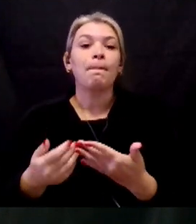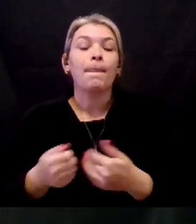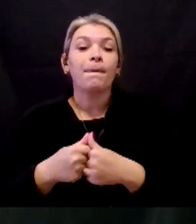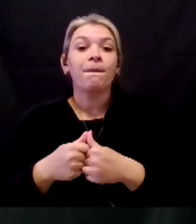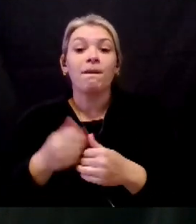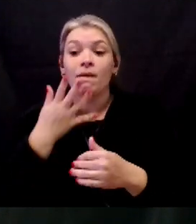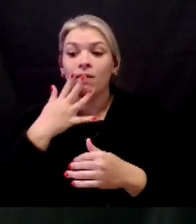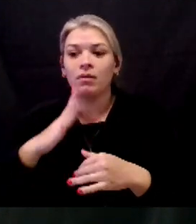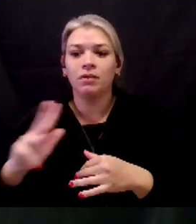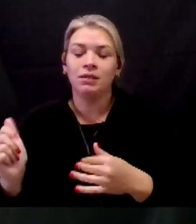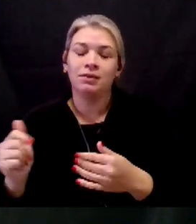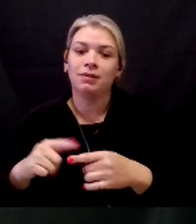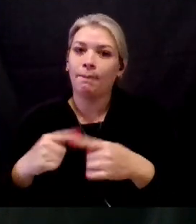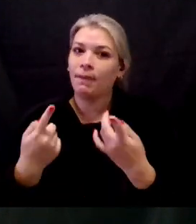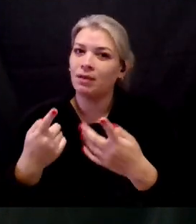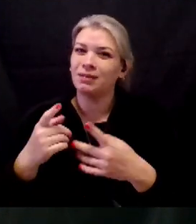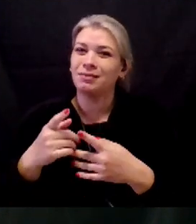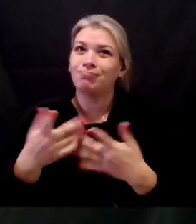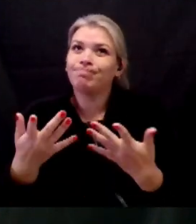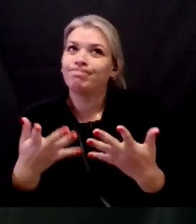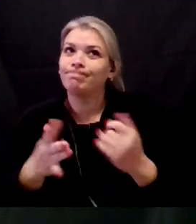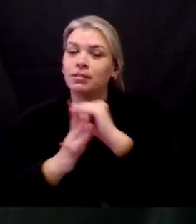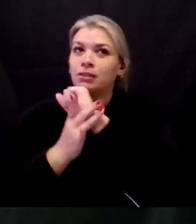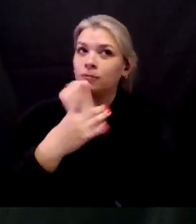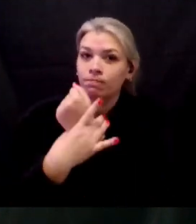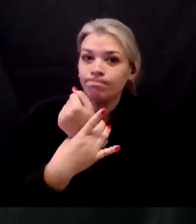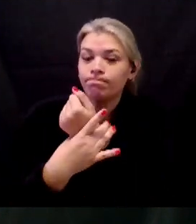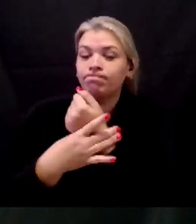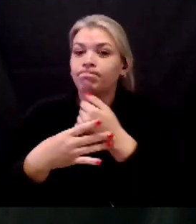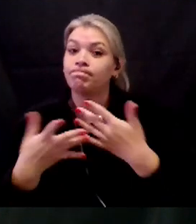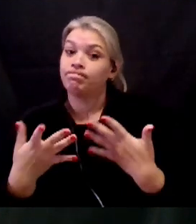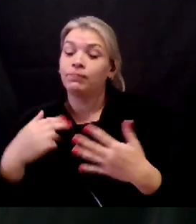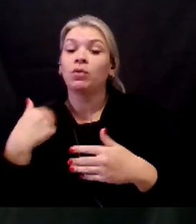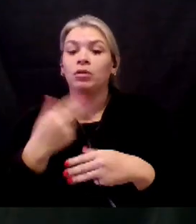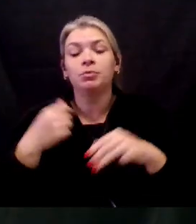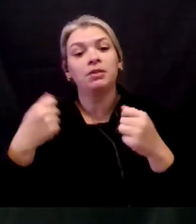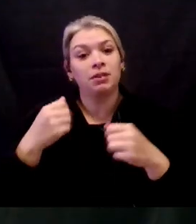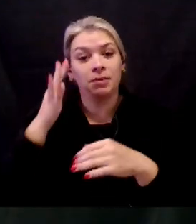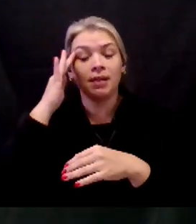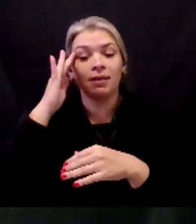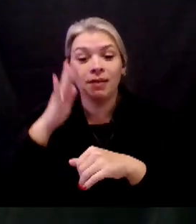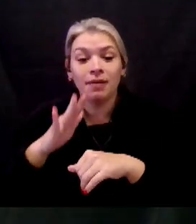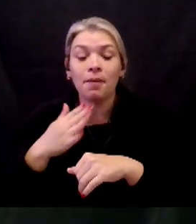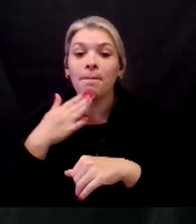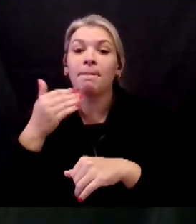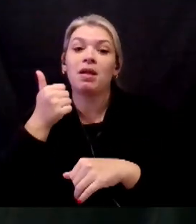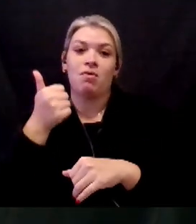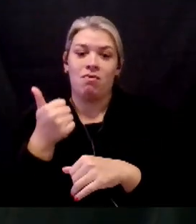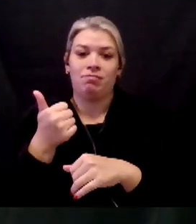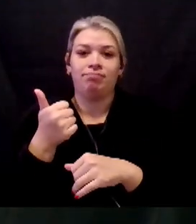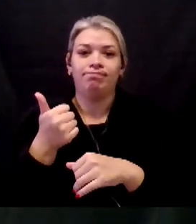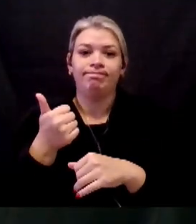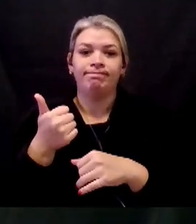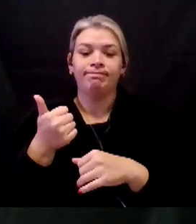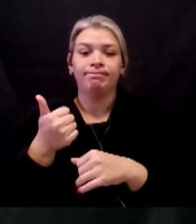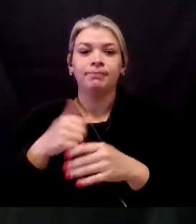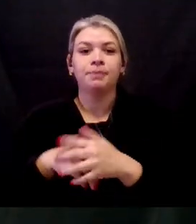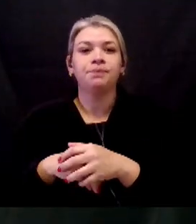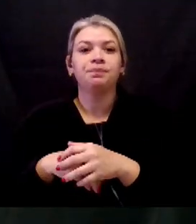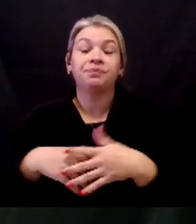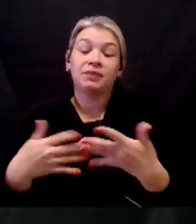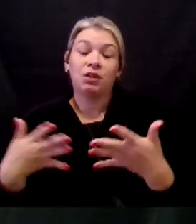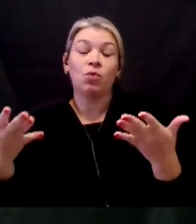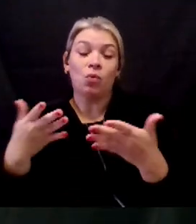segurança adequado? A gente precisa entender sobre isso. Hoje a gente fala então dessa questão do aumento